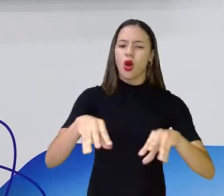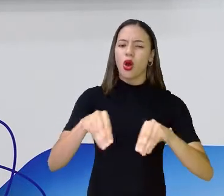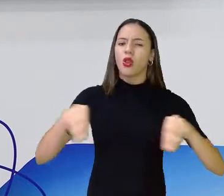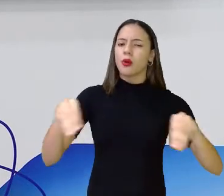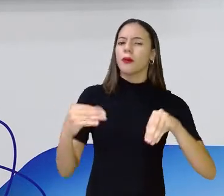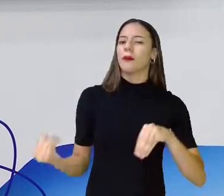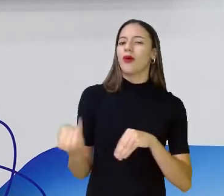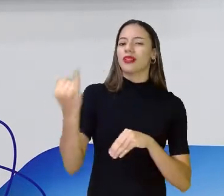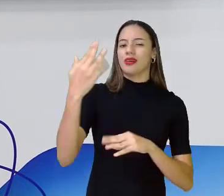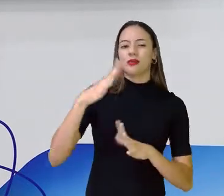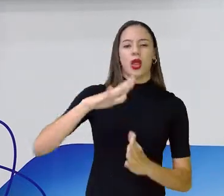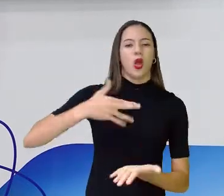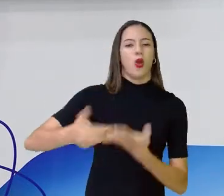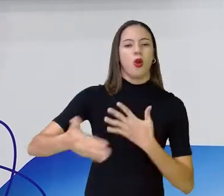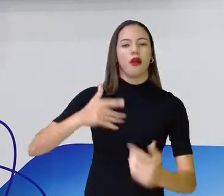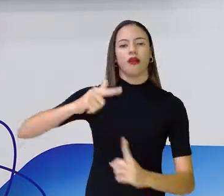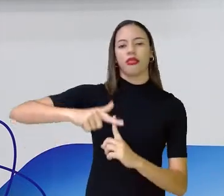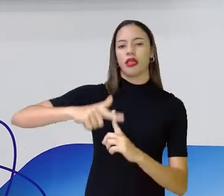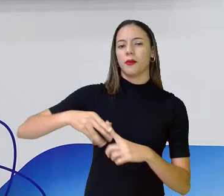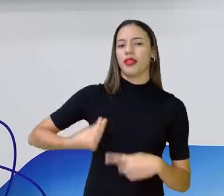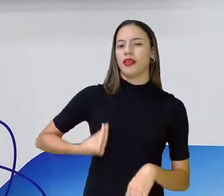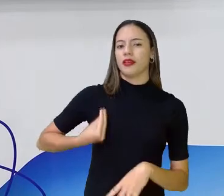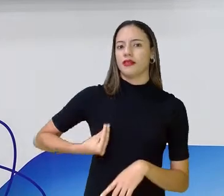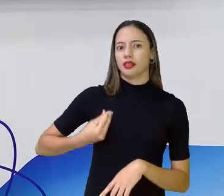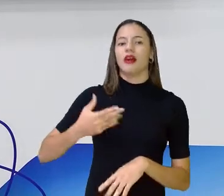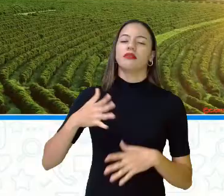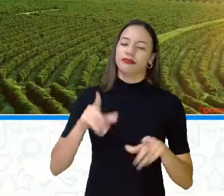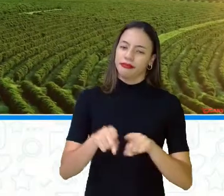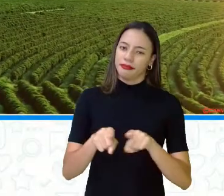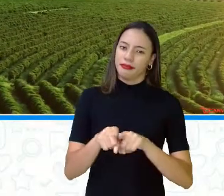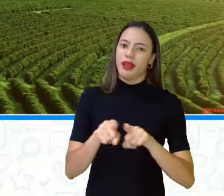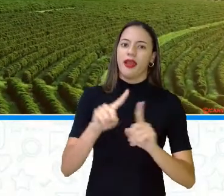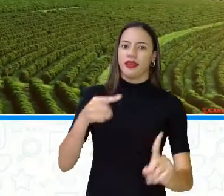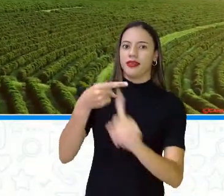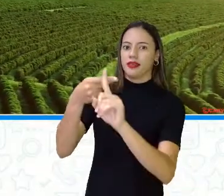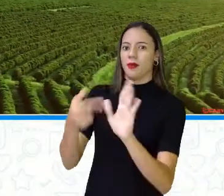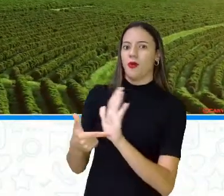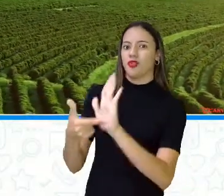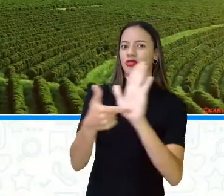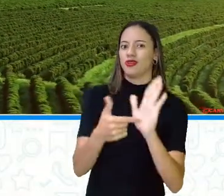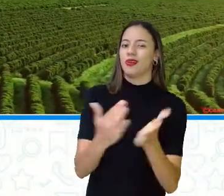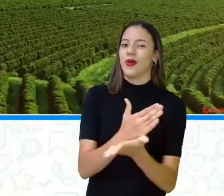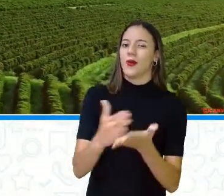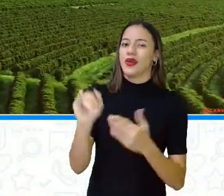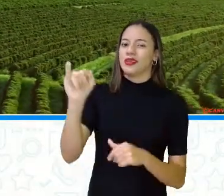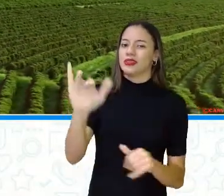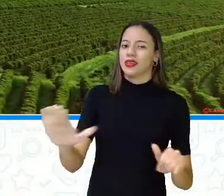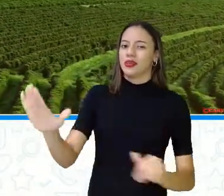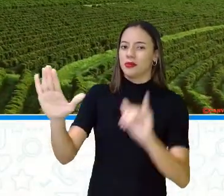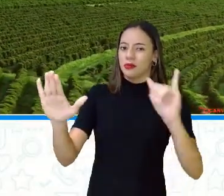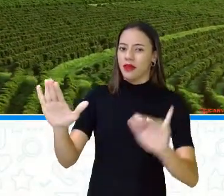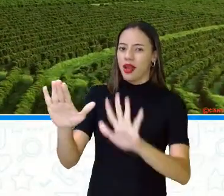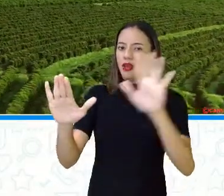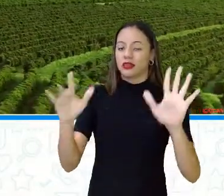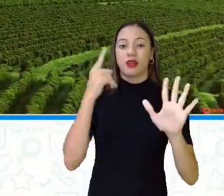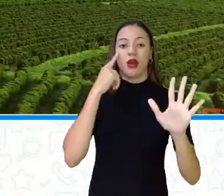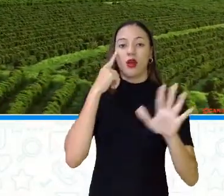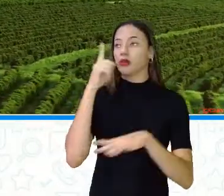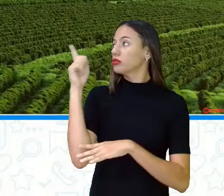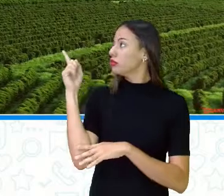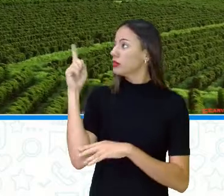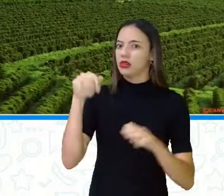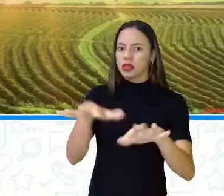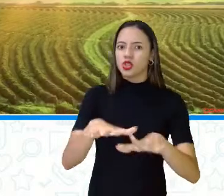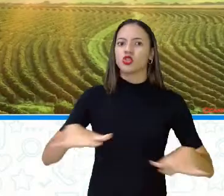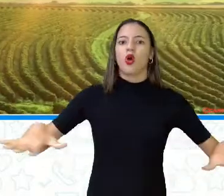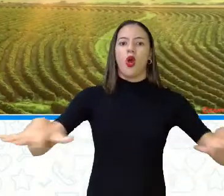seres vivos. E claro, já trago algumas imagens para a gente perceber que quando o solo ele é preservado,